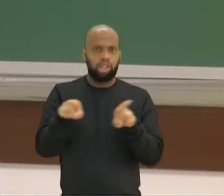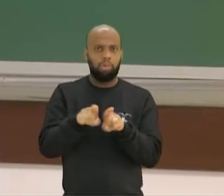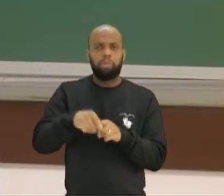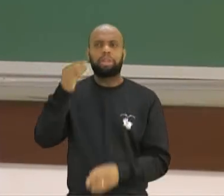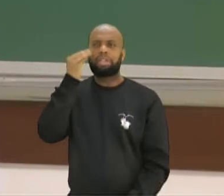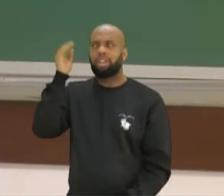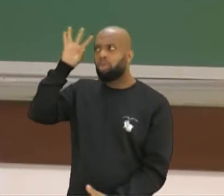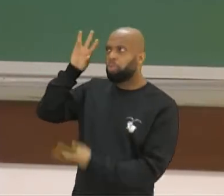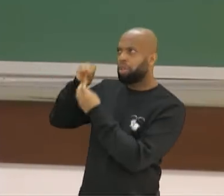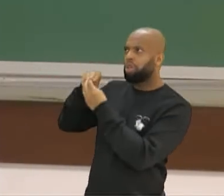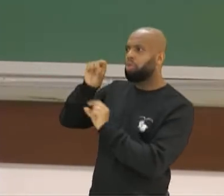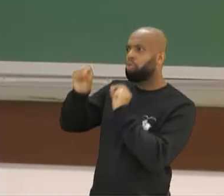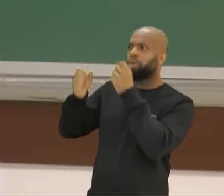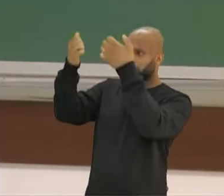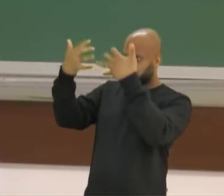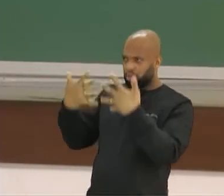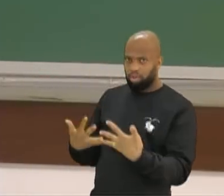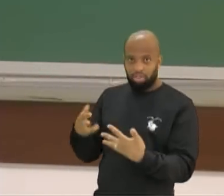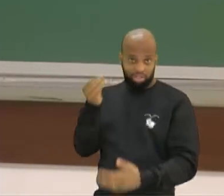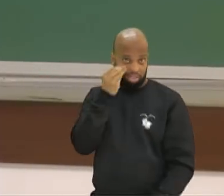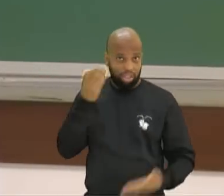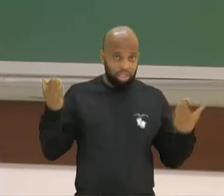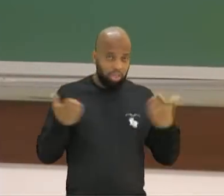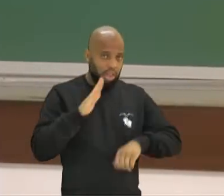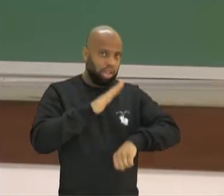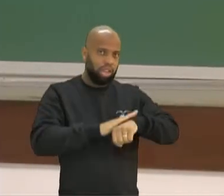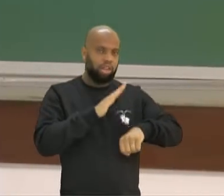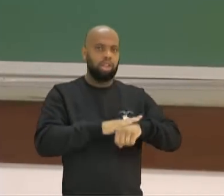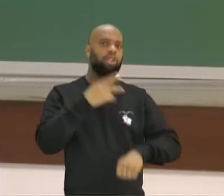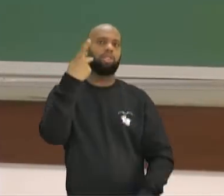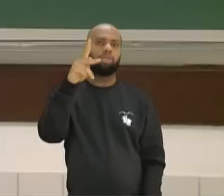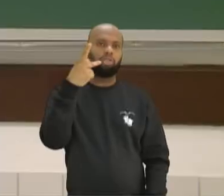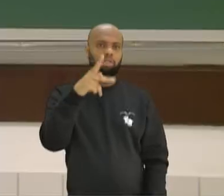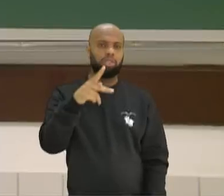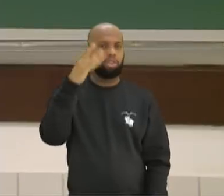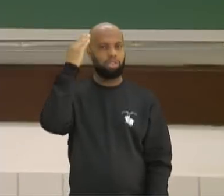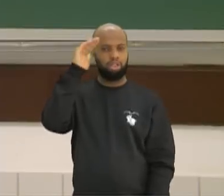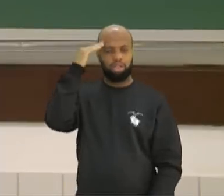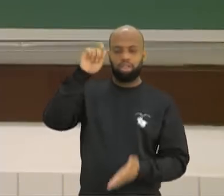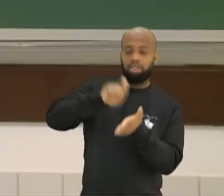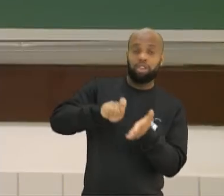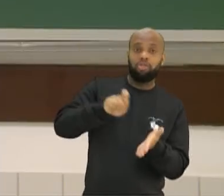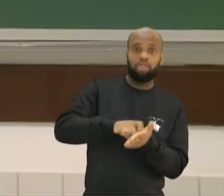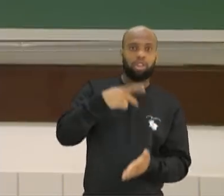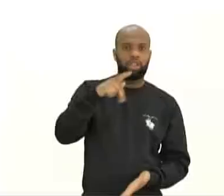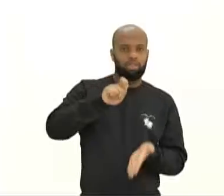compreender o que ela falou para nós. Vamos lá, então? Um tempinho para você dar entender o texto. Let's go!